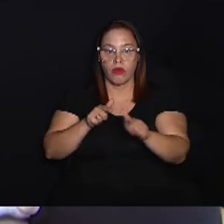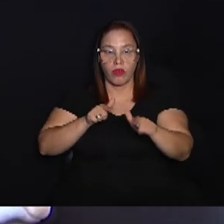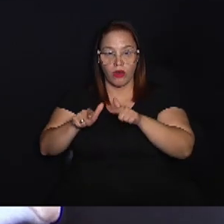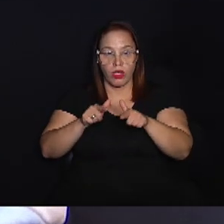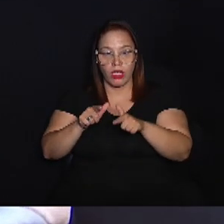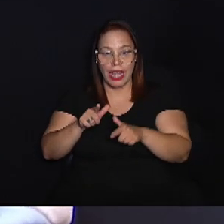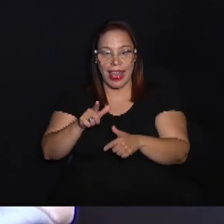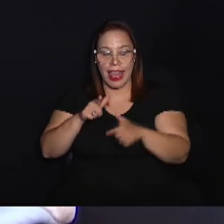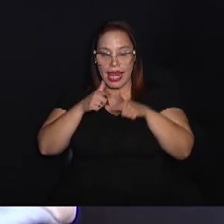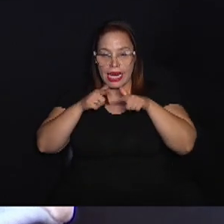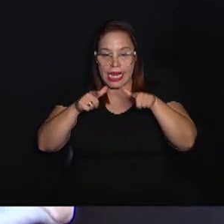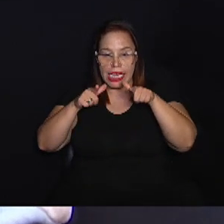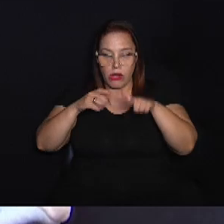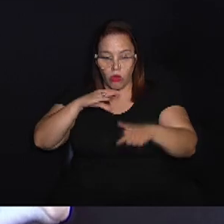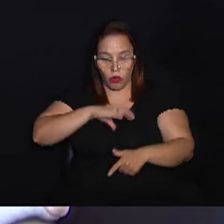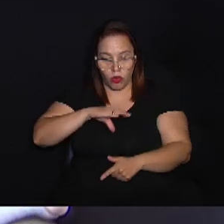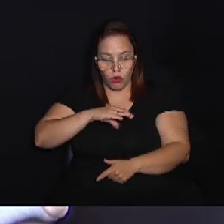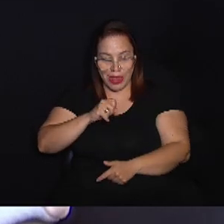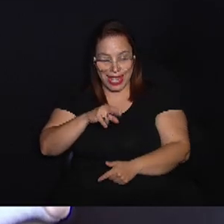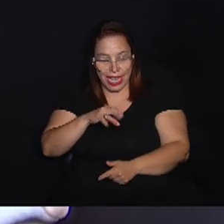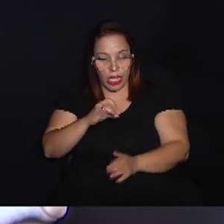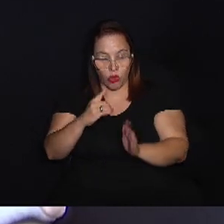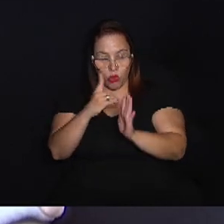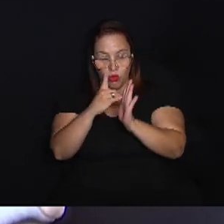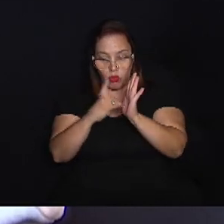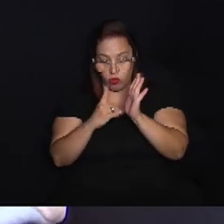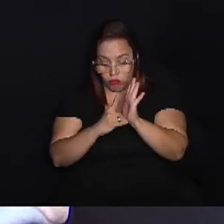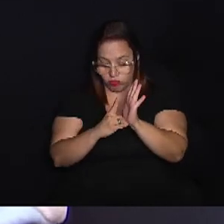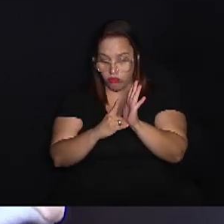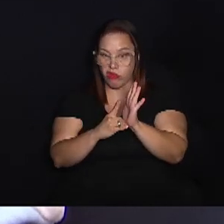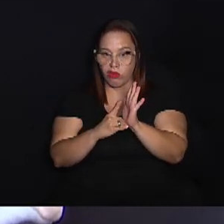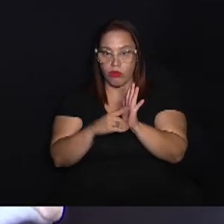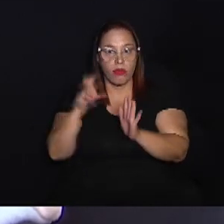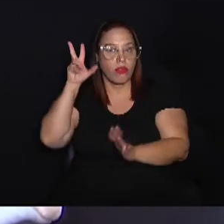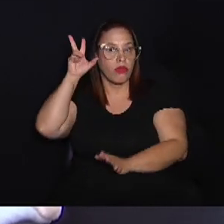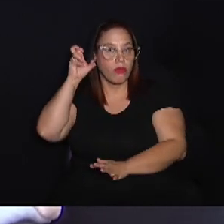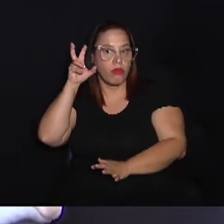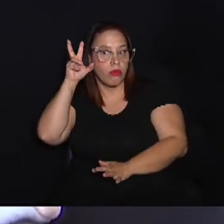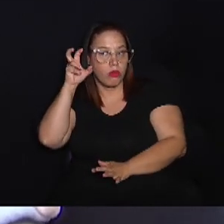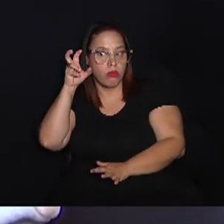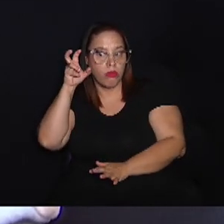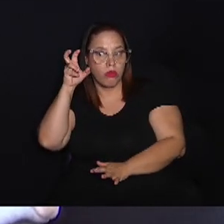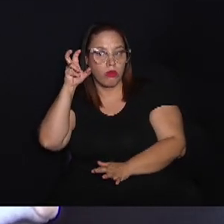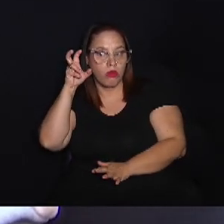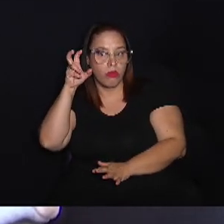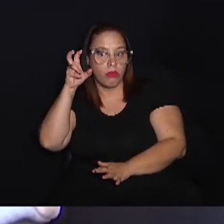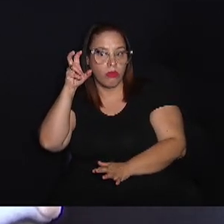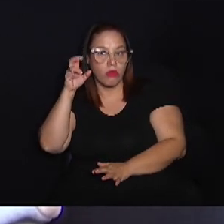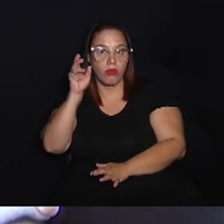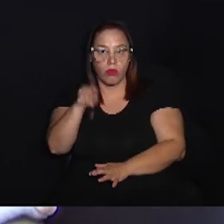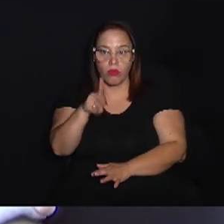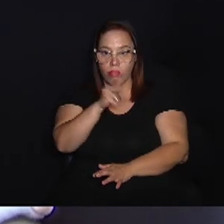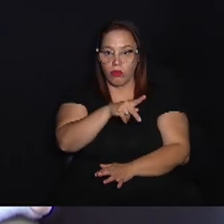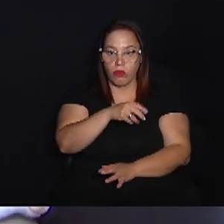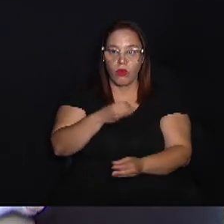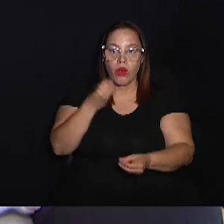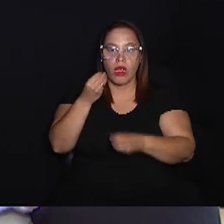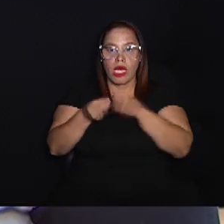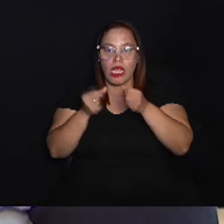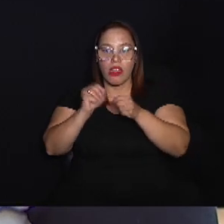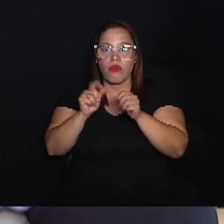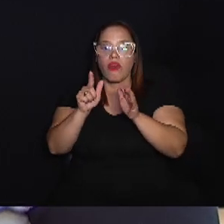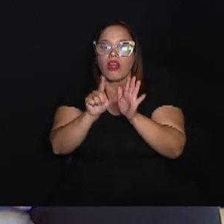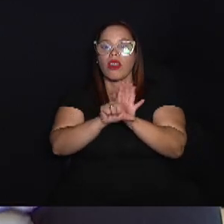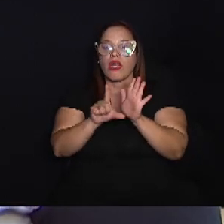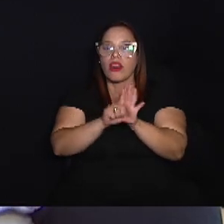língua portuguesa o gênero textual decreto. Então os alunos ouviram um pouquinho dos relatos da professora, sobre quem faz as leis